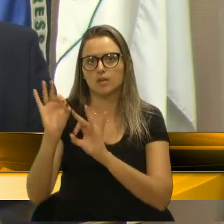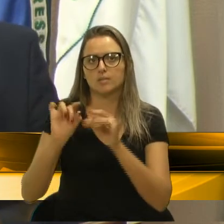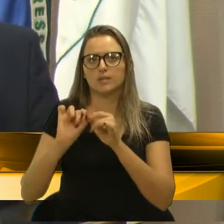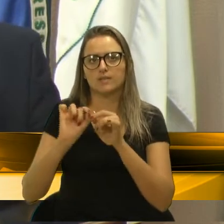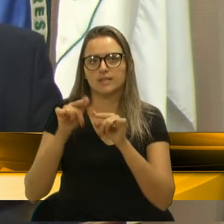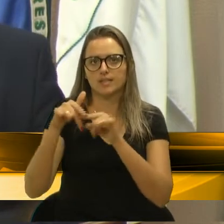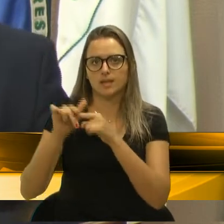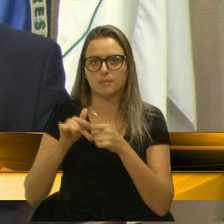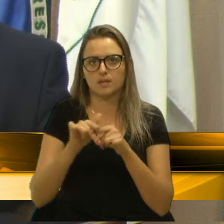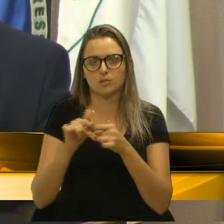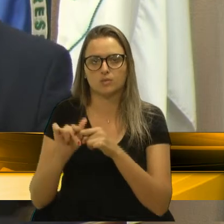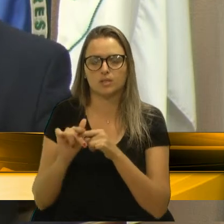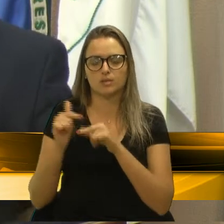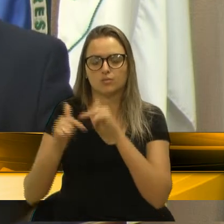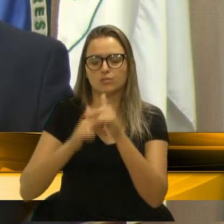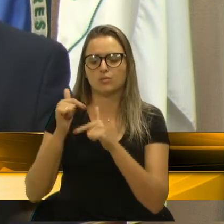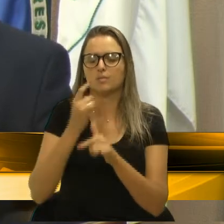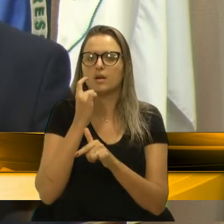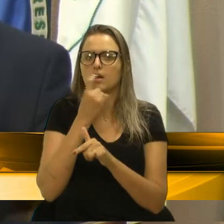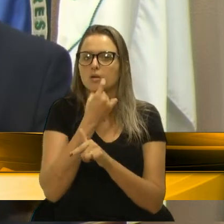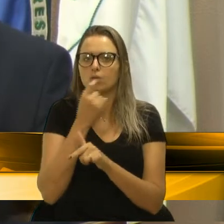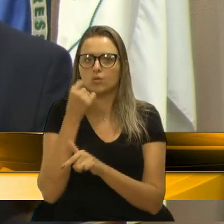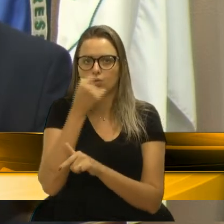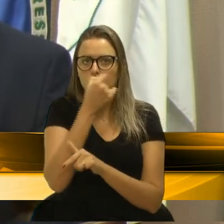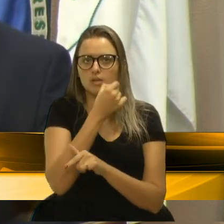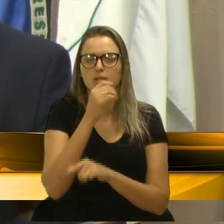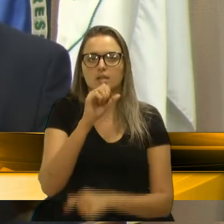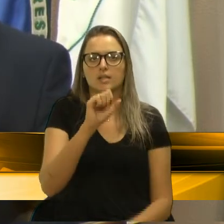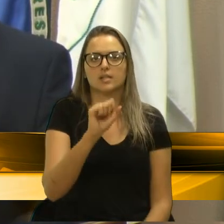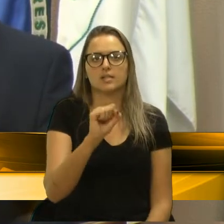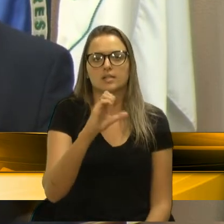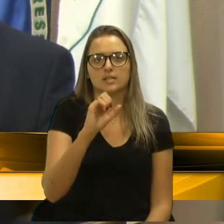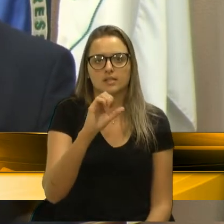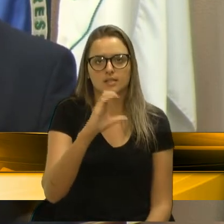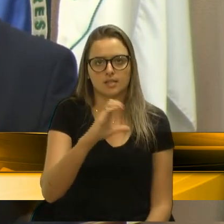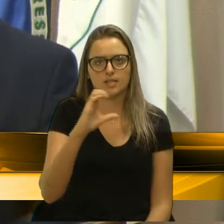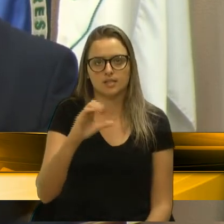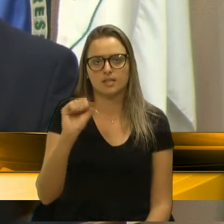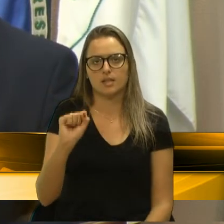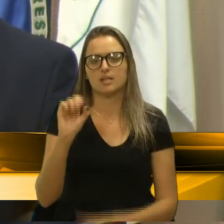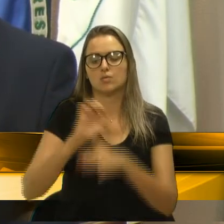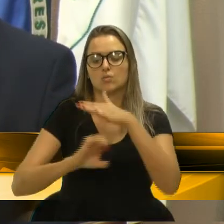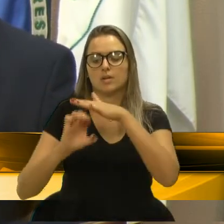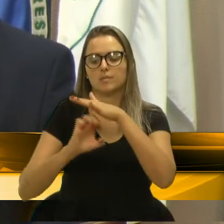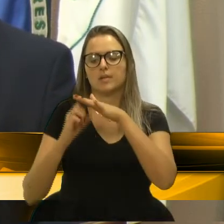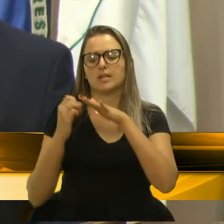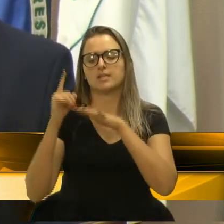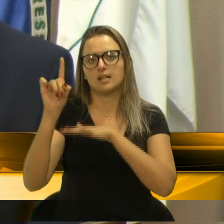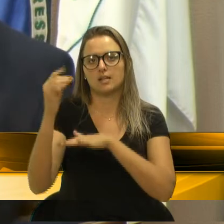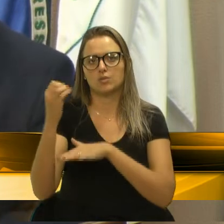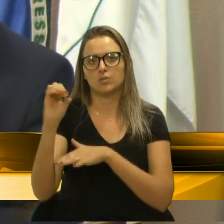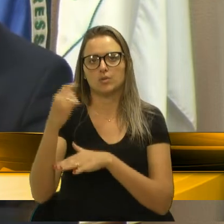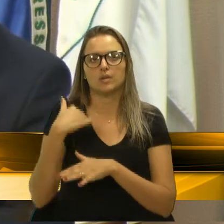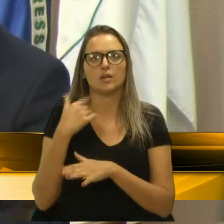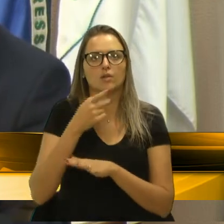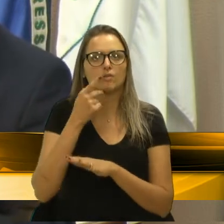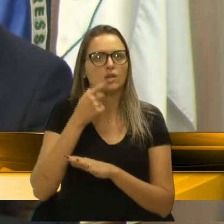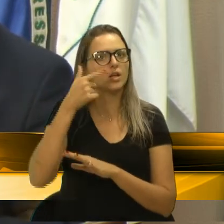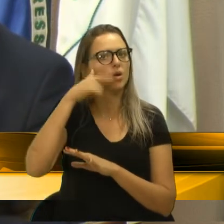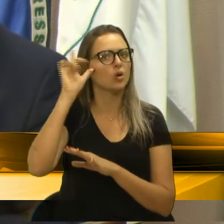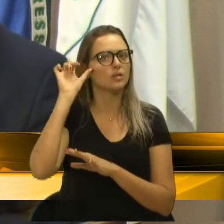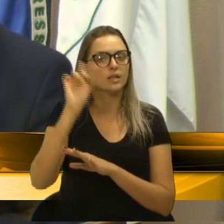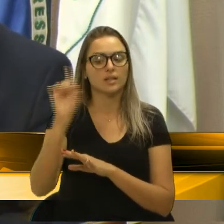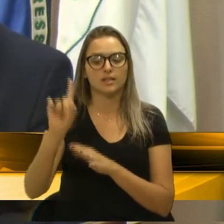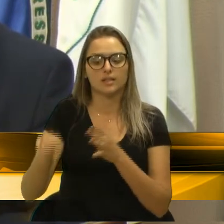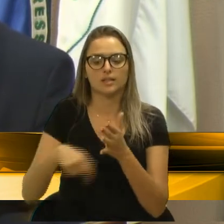serviços odontológicos. E agora essa empresa CCS, Serviços Terceirizados, que é uma empresa de Porto Alegre, ontem eu falei aqui que ela não fez o